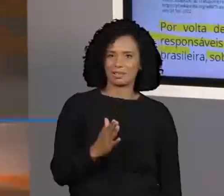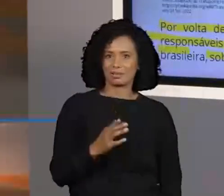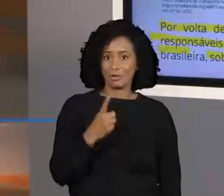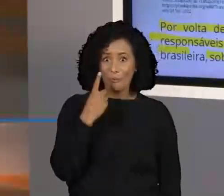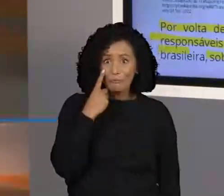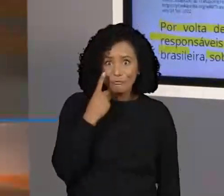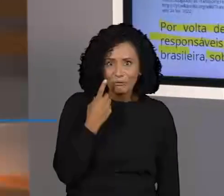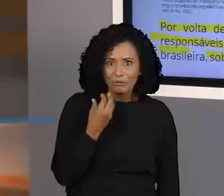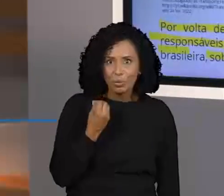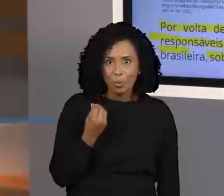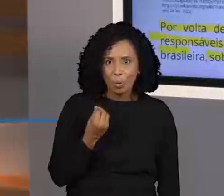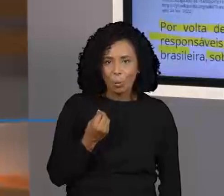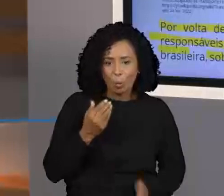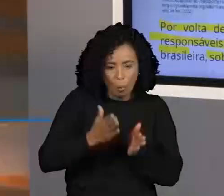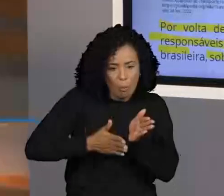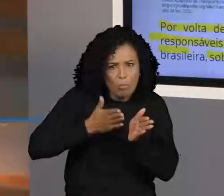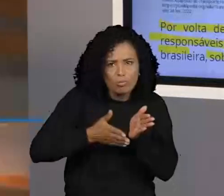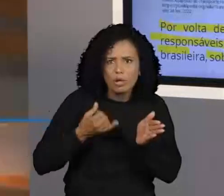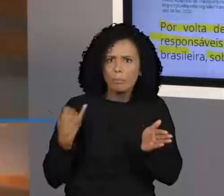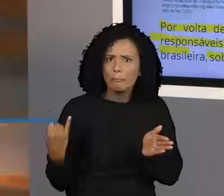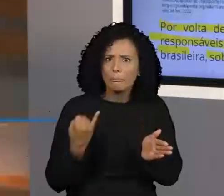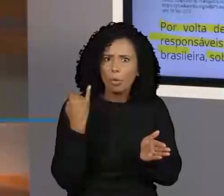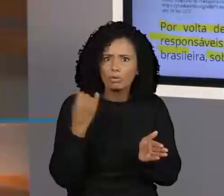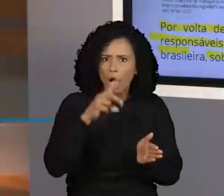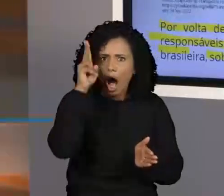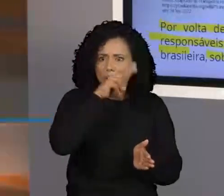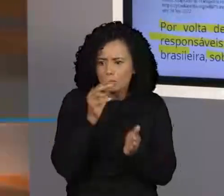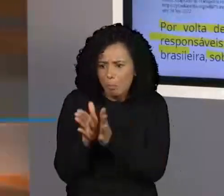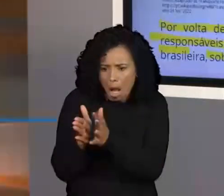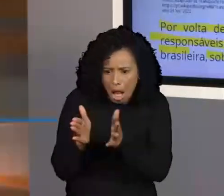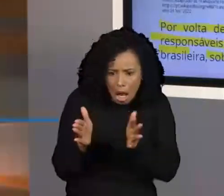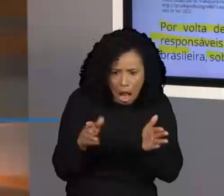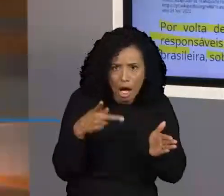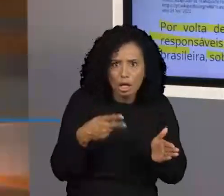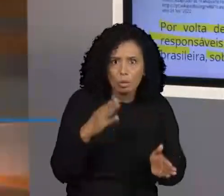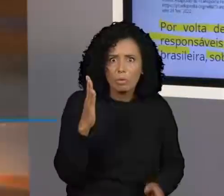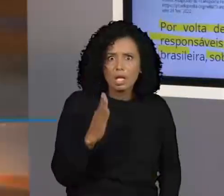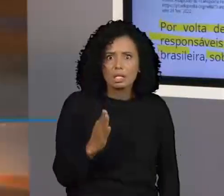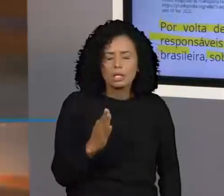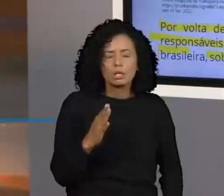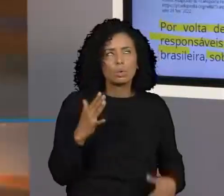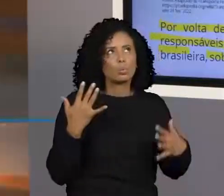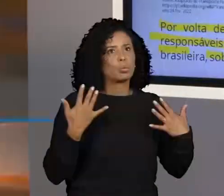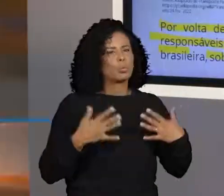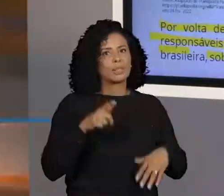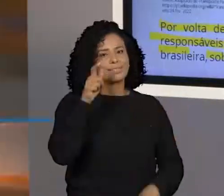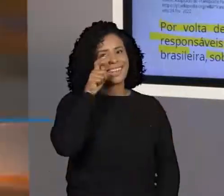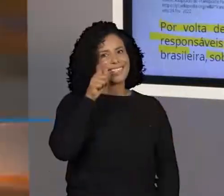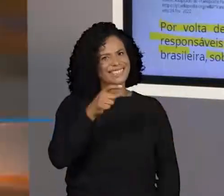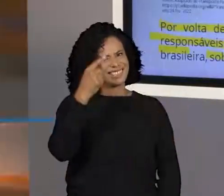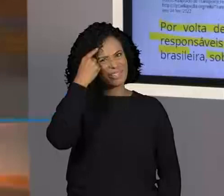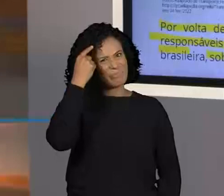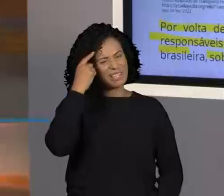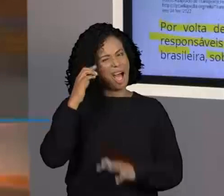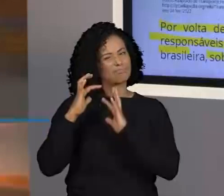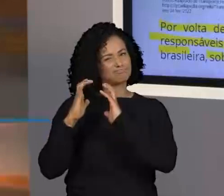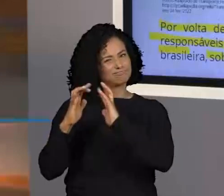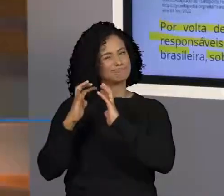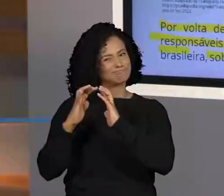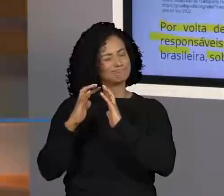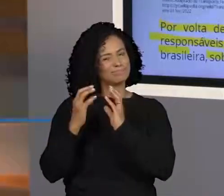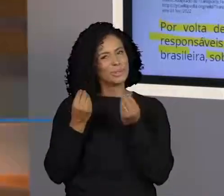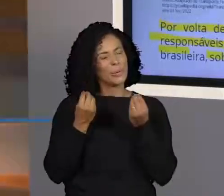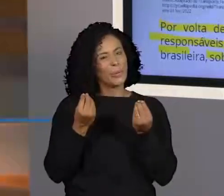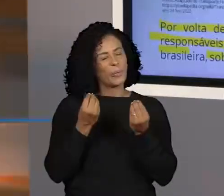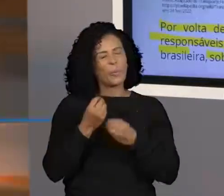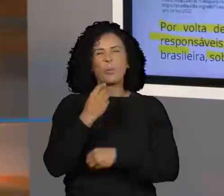meio de locomoção conta a história do nosso país. É bem interessante a gente pensar sobre isso, né? Que a gente pega um